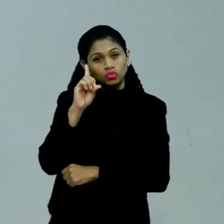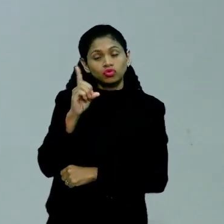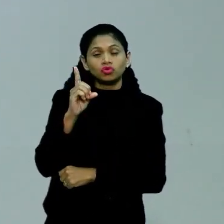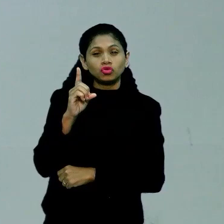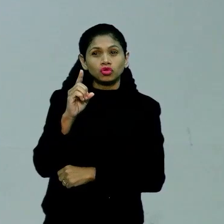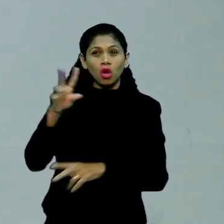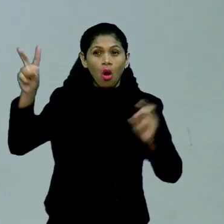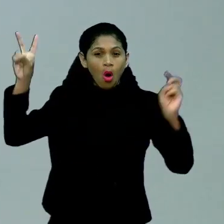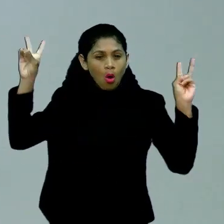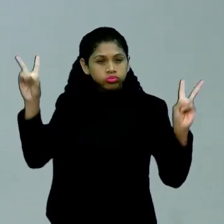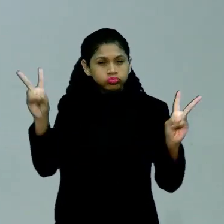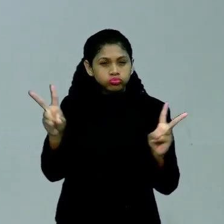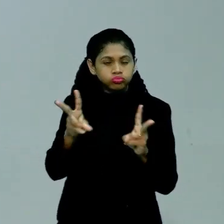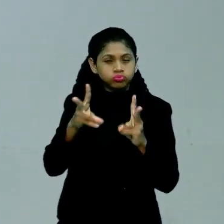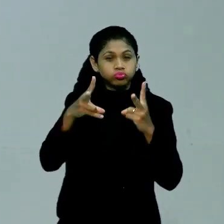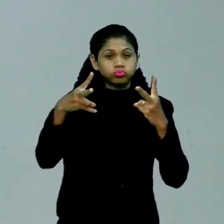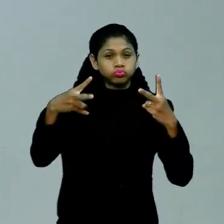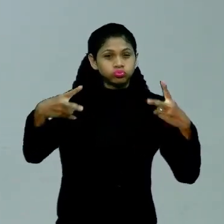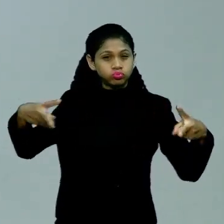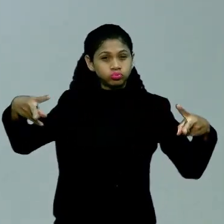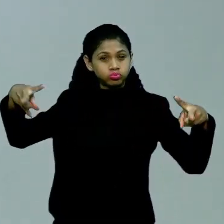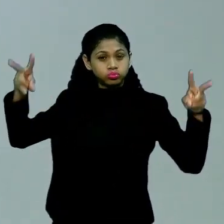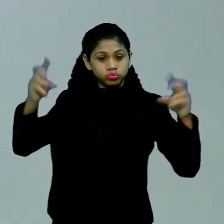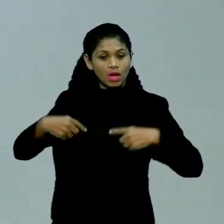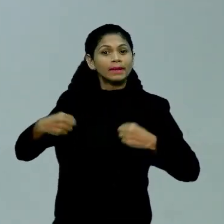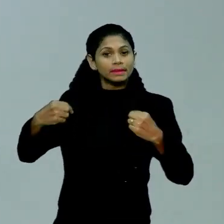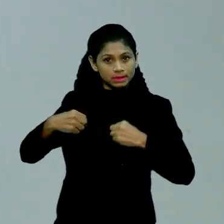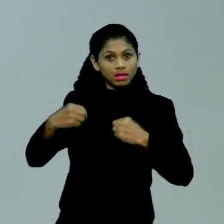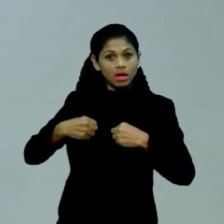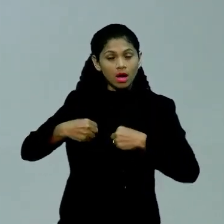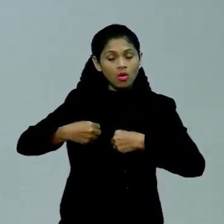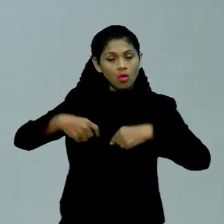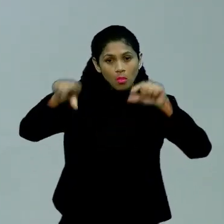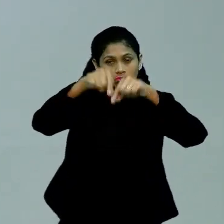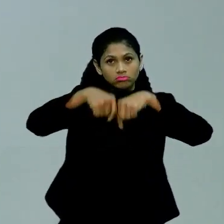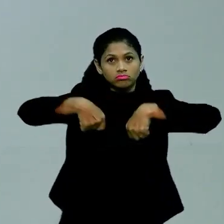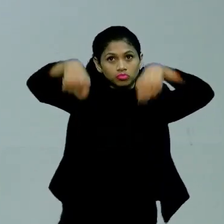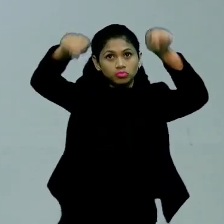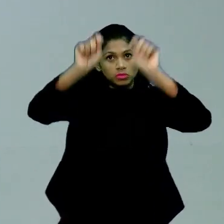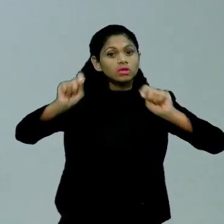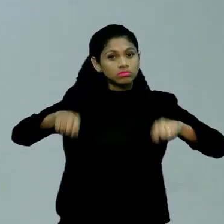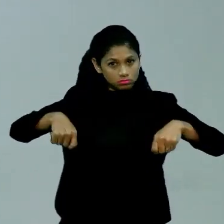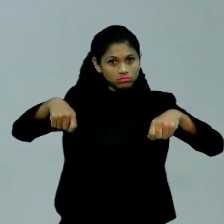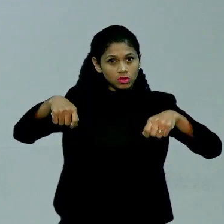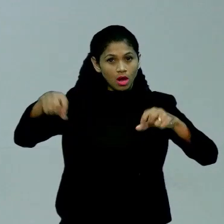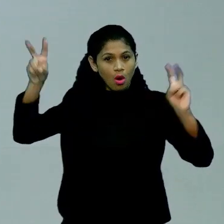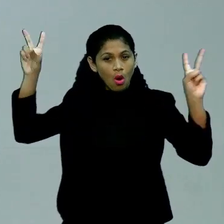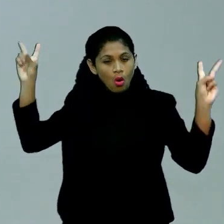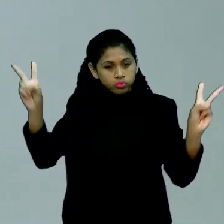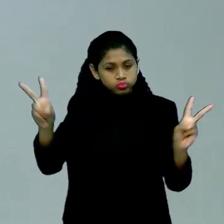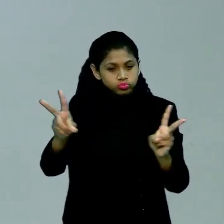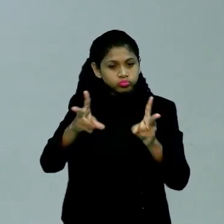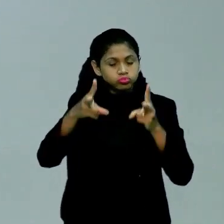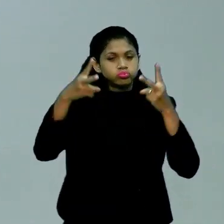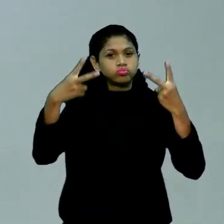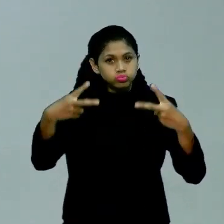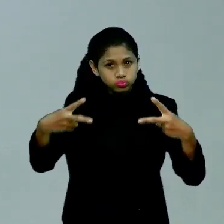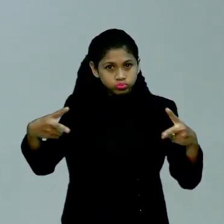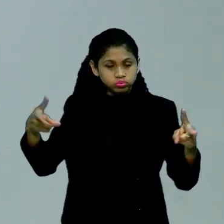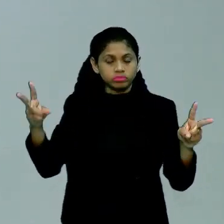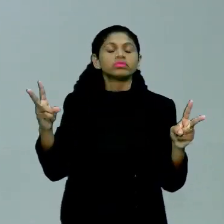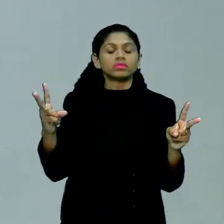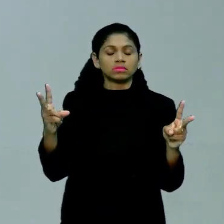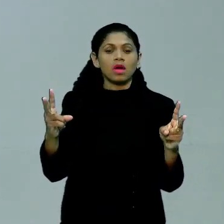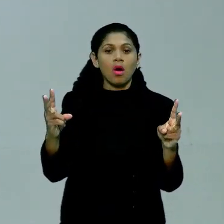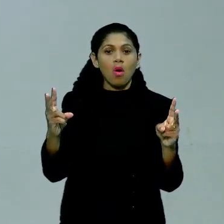estendidas no varal e aquele vento ele retira as gotículas de água que estão suspensas na roupa. Também é um processo de